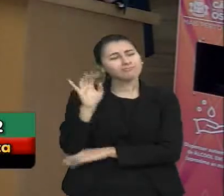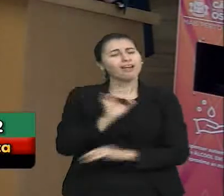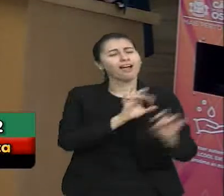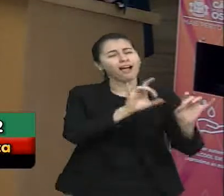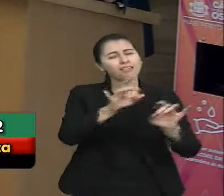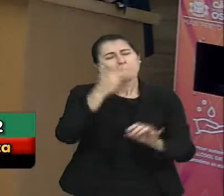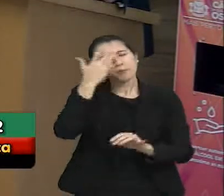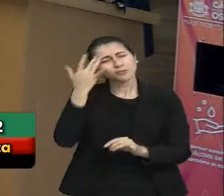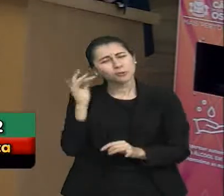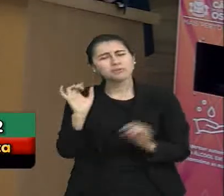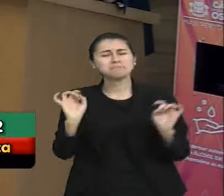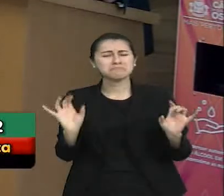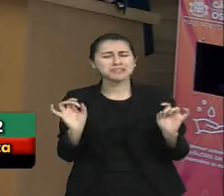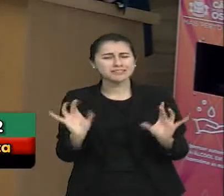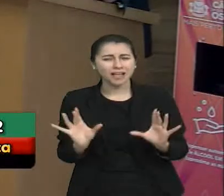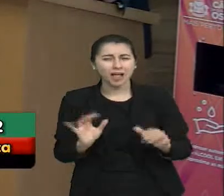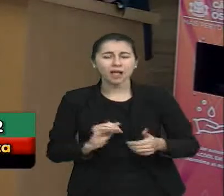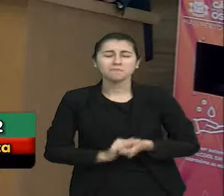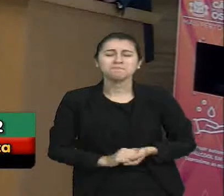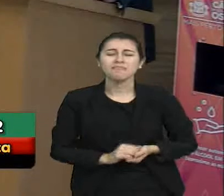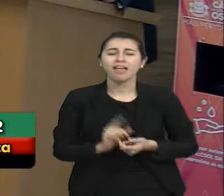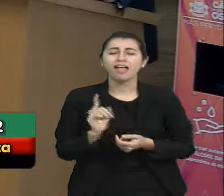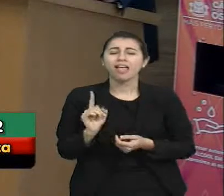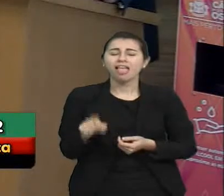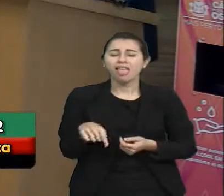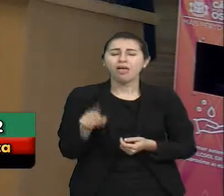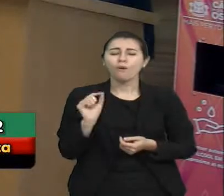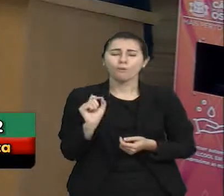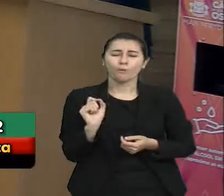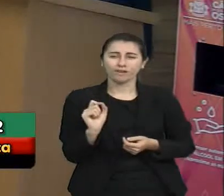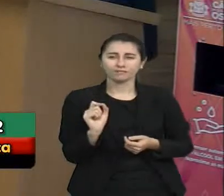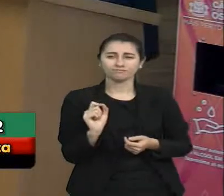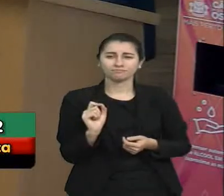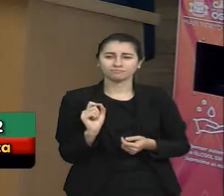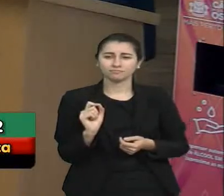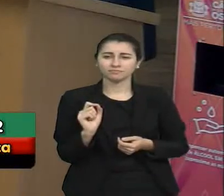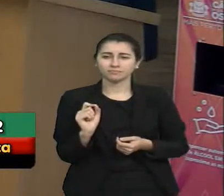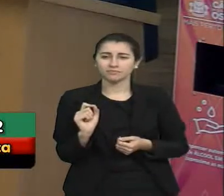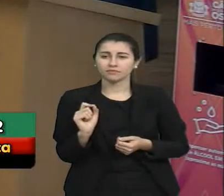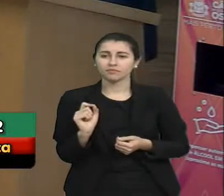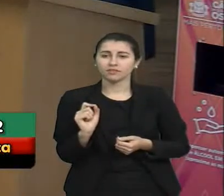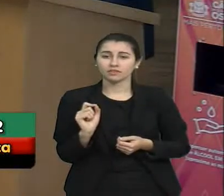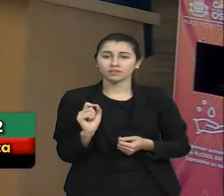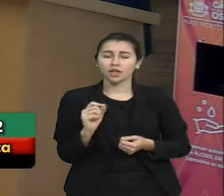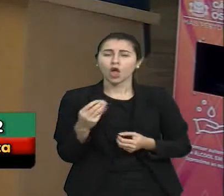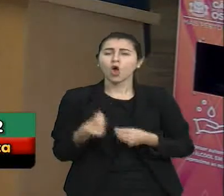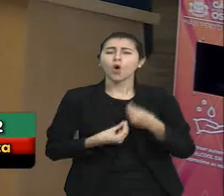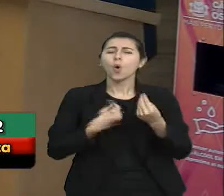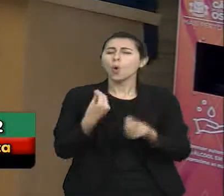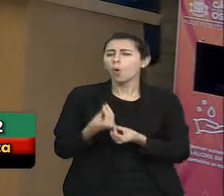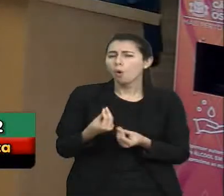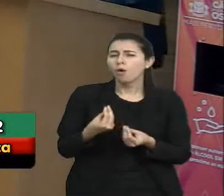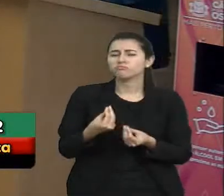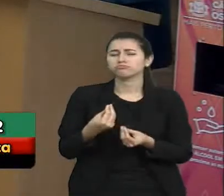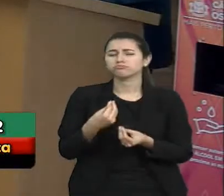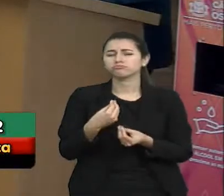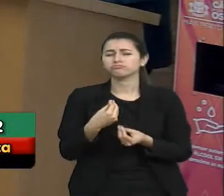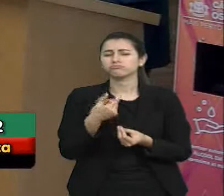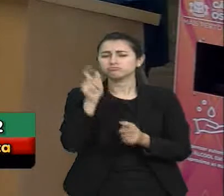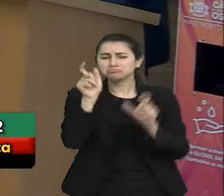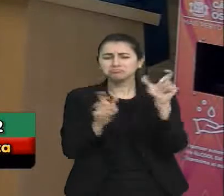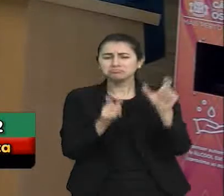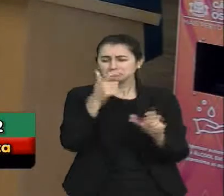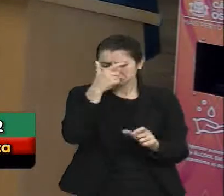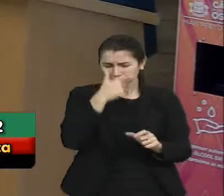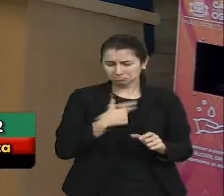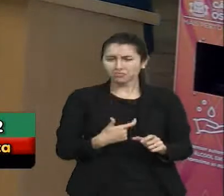noite emblemática, que é justamente o como a gente se porta na caminhada. Com